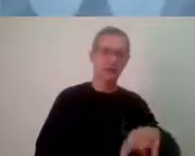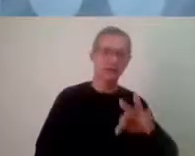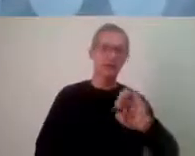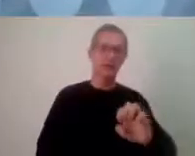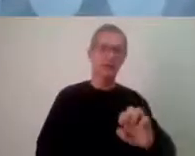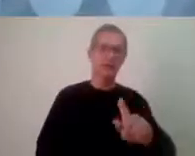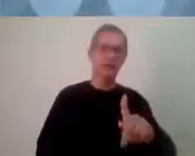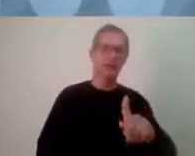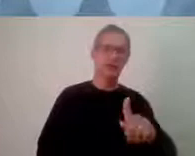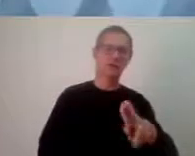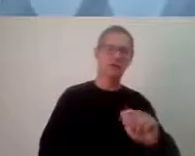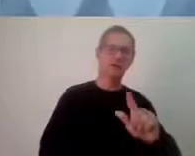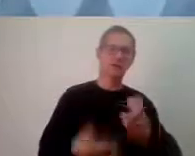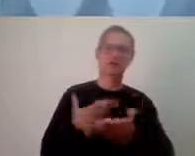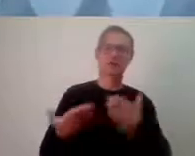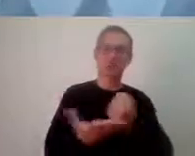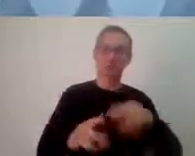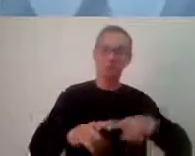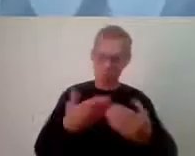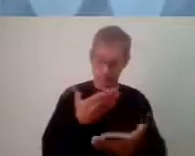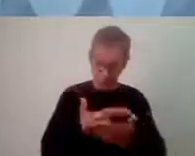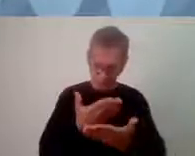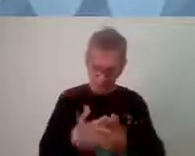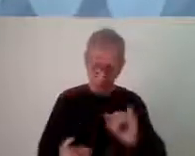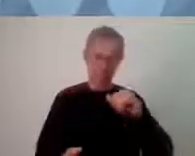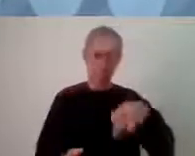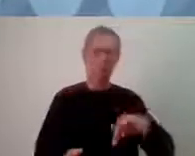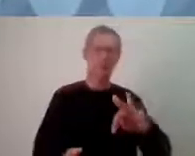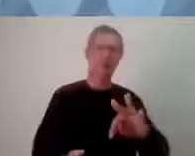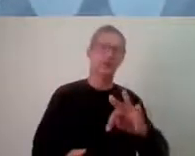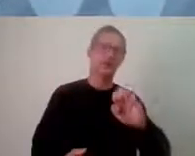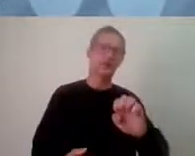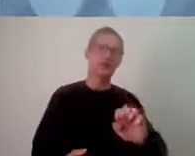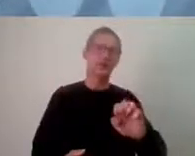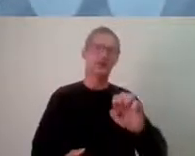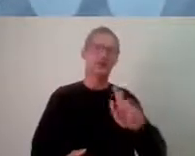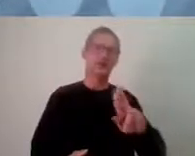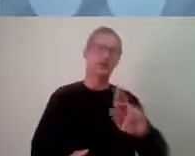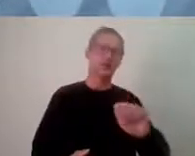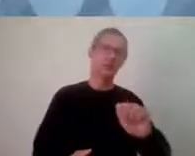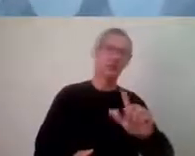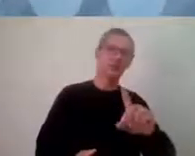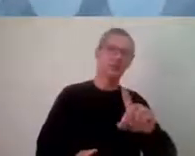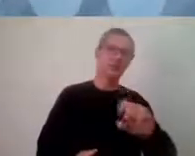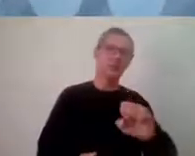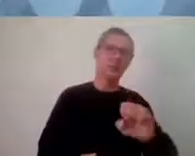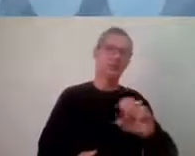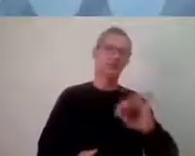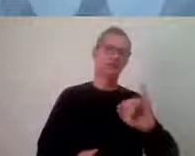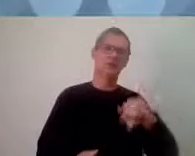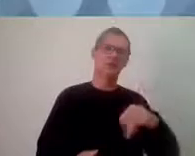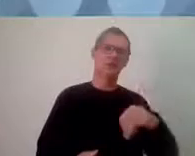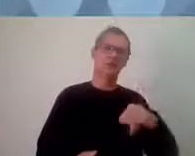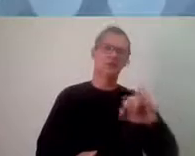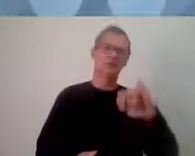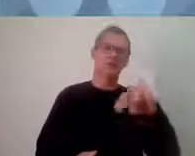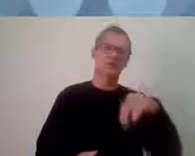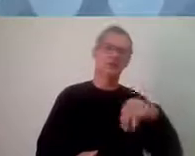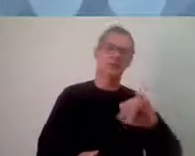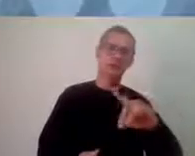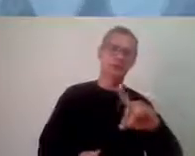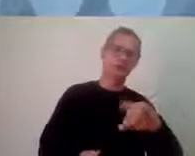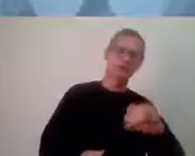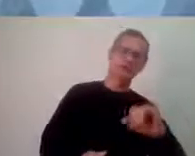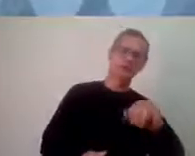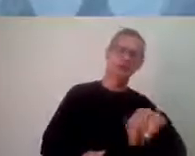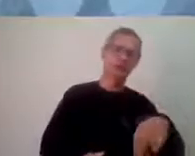para o estudo das integrais. As integrais indefinidas, as integrais definidas. Fiz um resumo, um esquema para você, como uma forma para